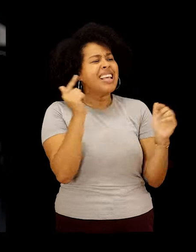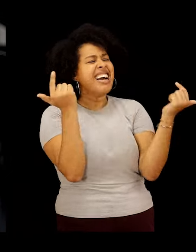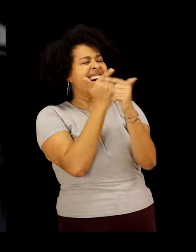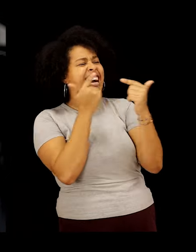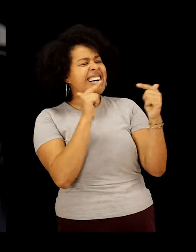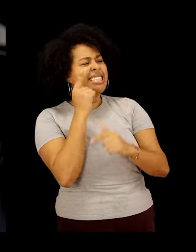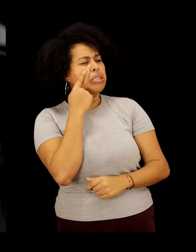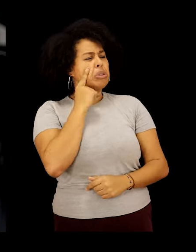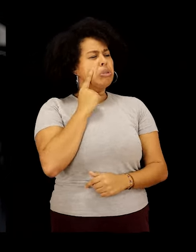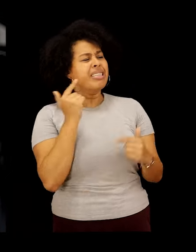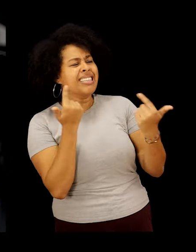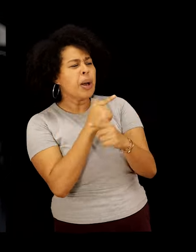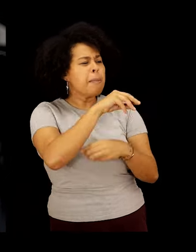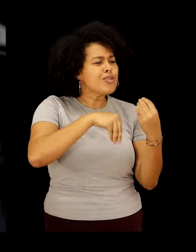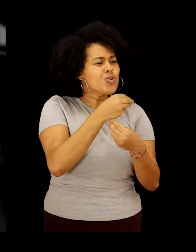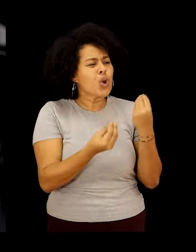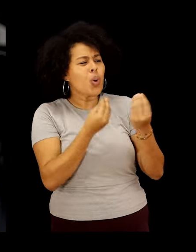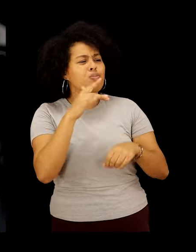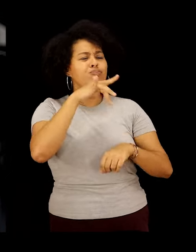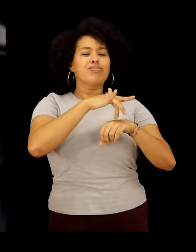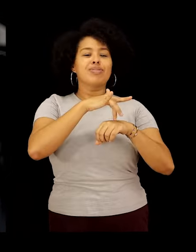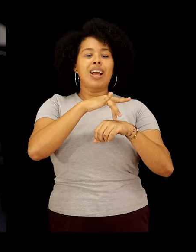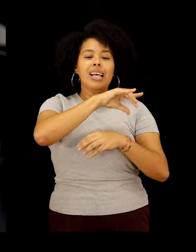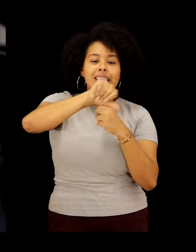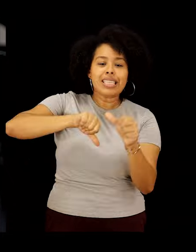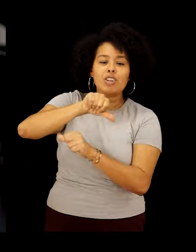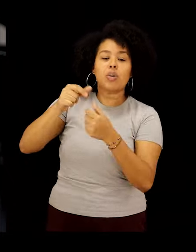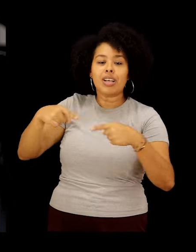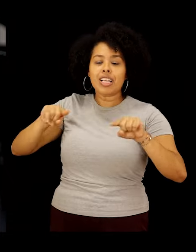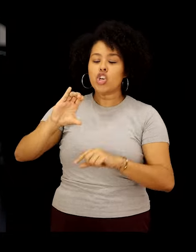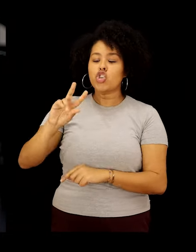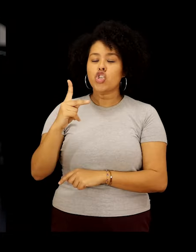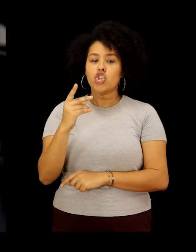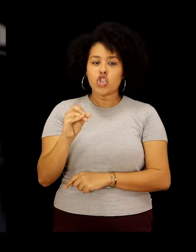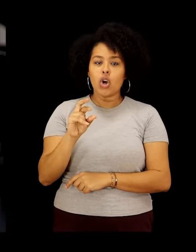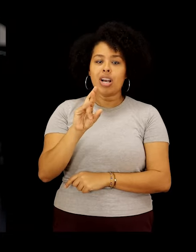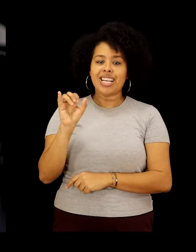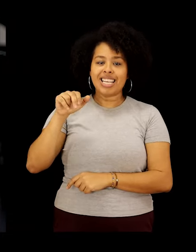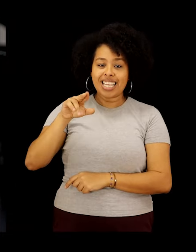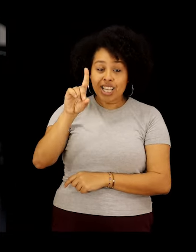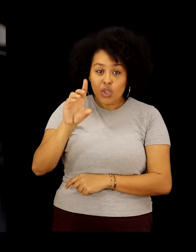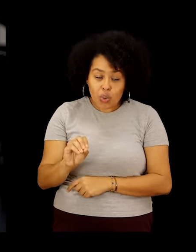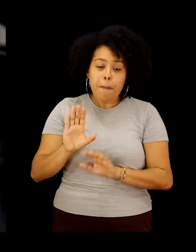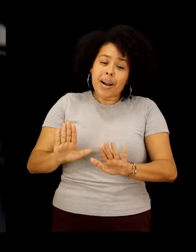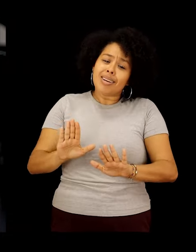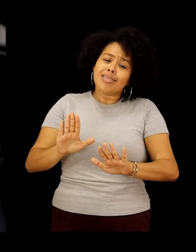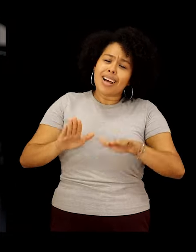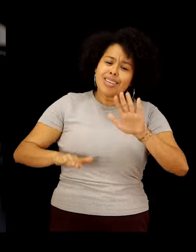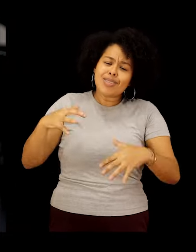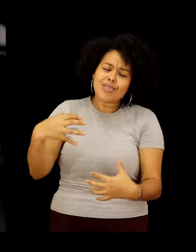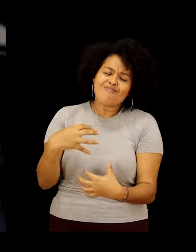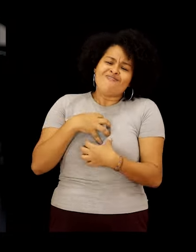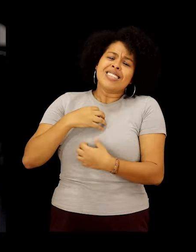jeito? A gente não sabe se ela está rindo, se ela está chorando. Aí fez uma música chamada Chorrindo, Chorrindo. Mas, às vezes, eu sinto falta